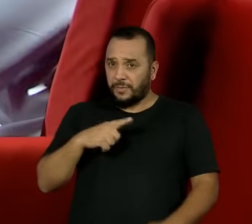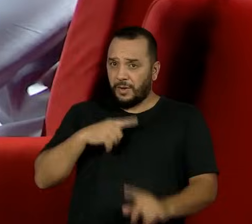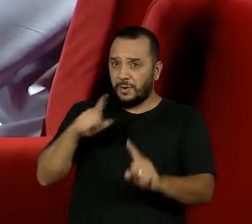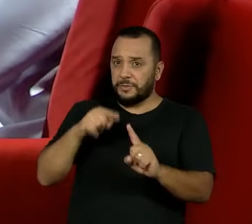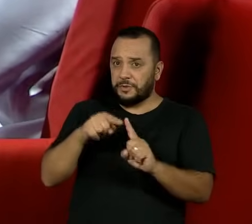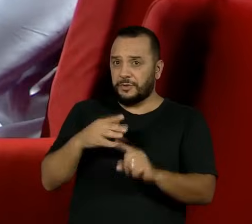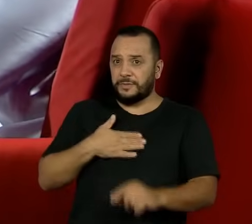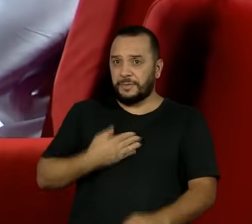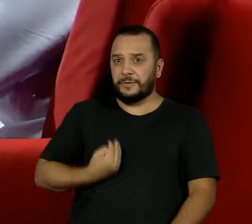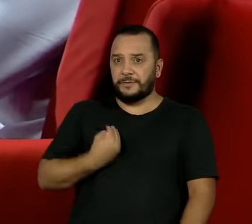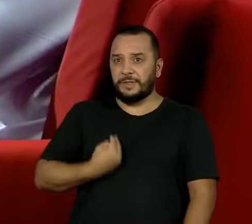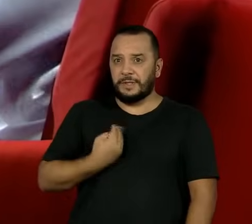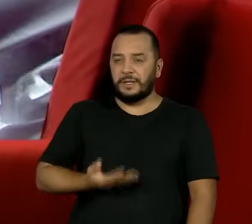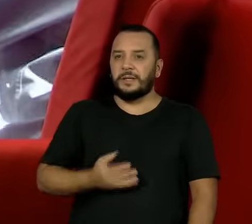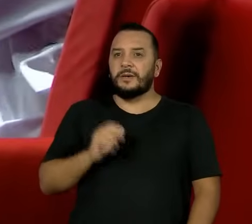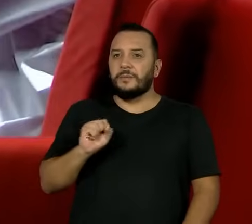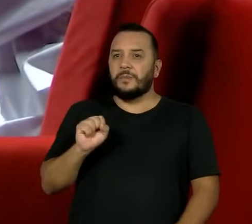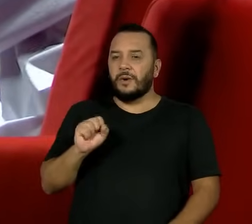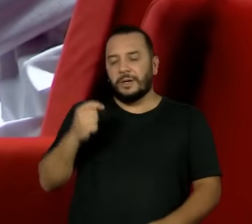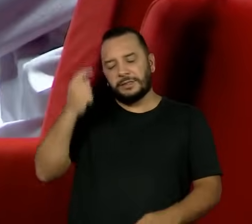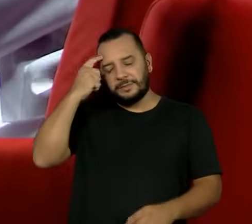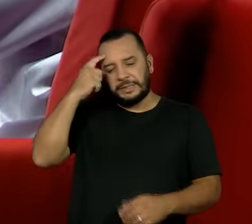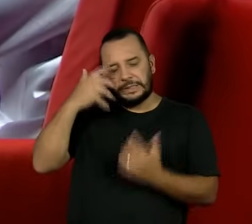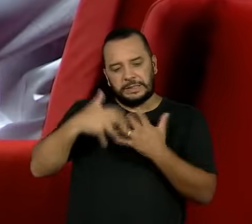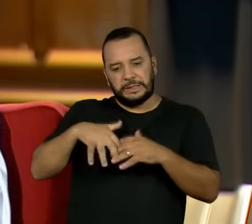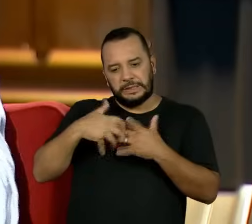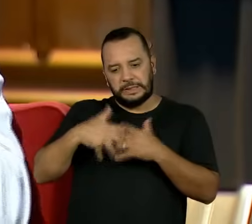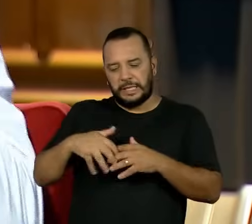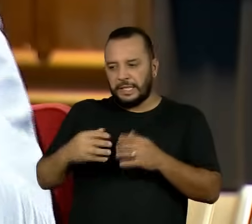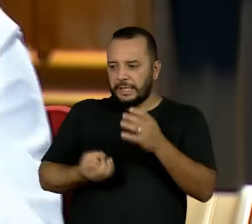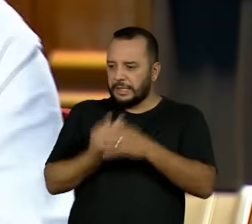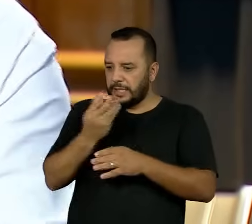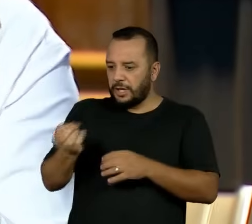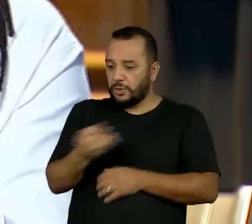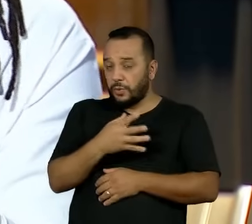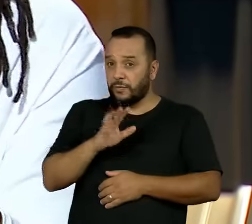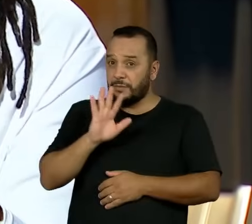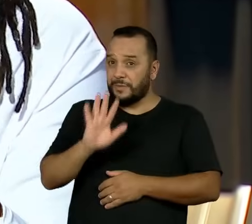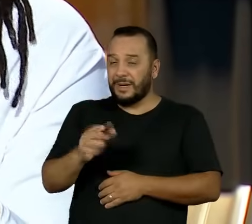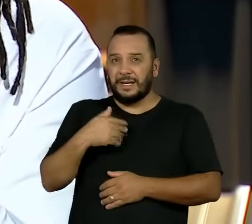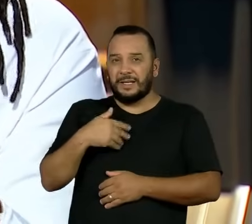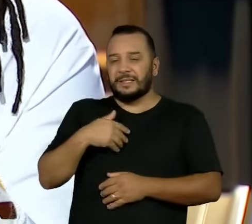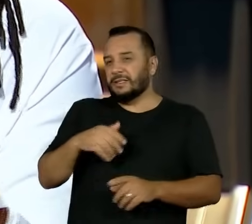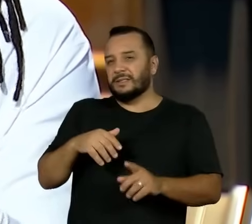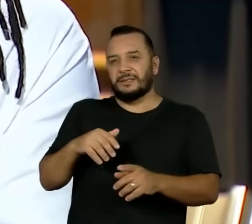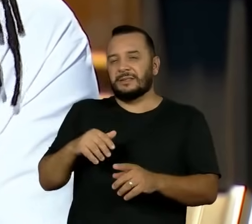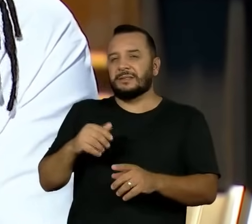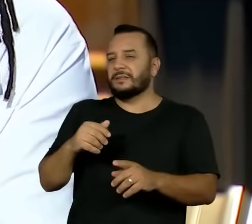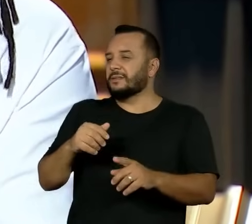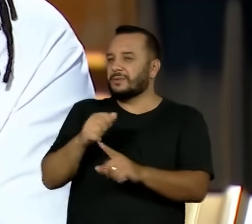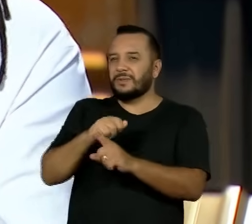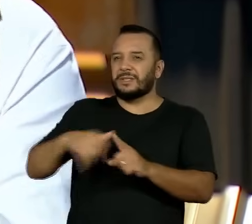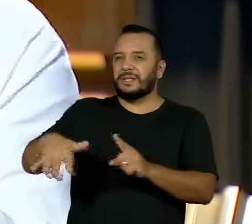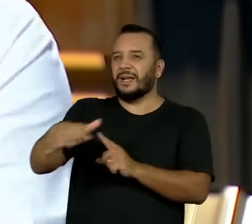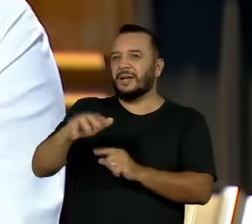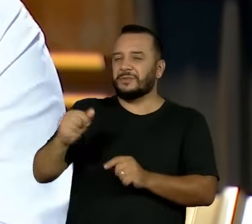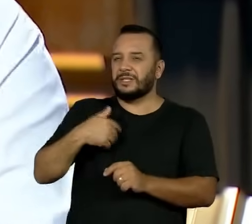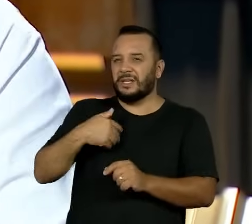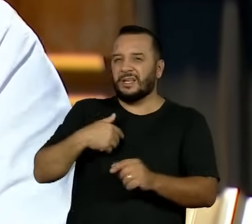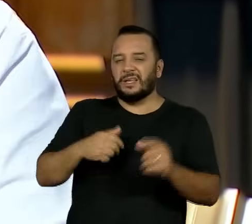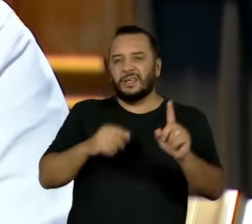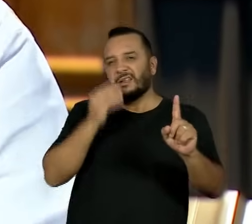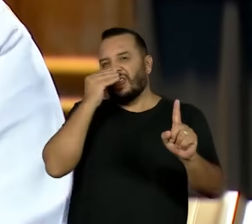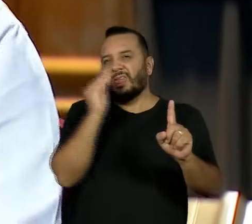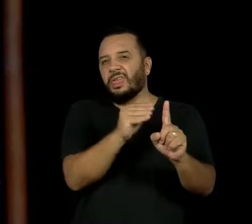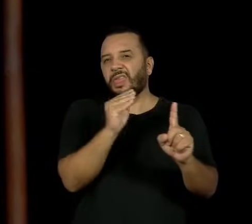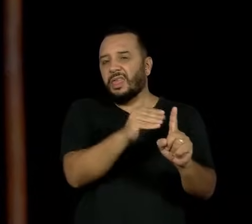ser atualizado, Tá. que ele pode ser repensado, mas uma morte social de que assim, eu não sirvo para mais nada, Sim. não tenho mais nada para Você